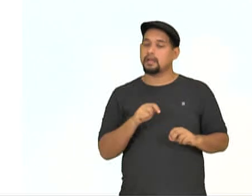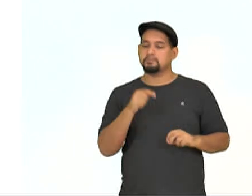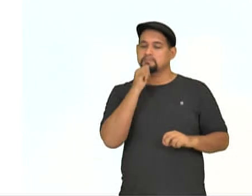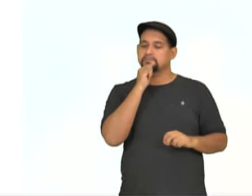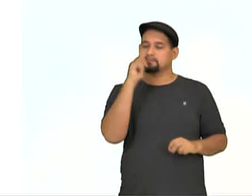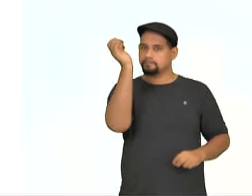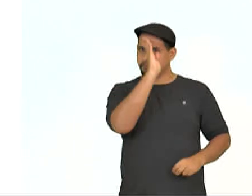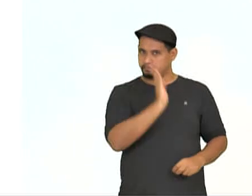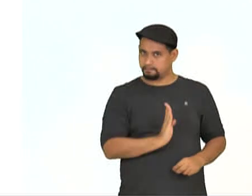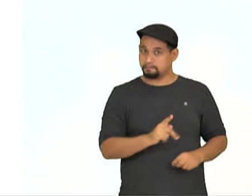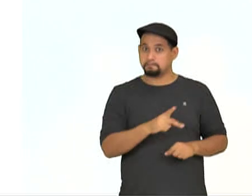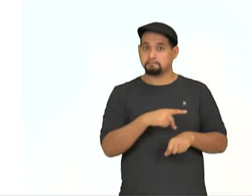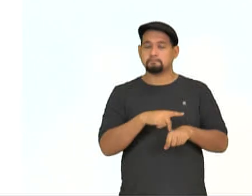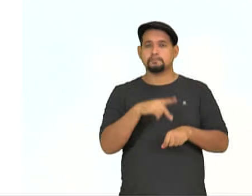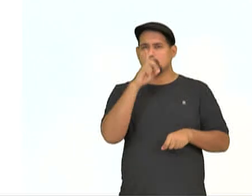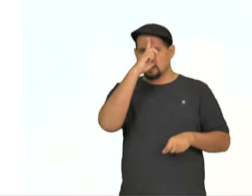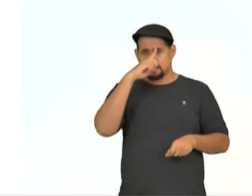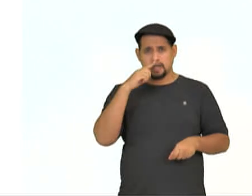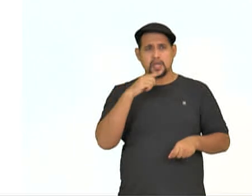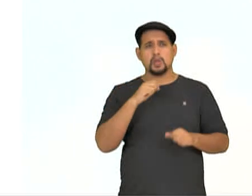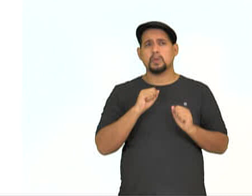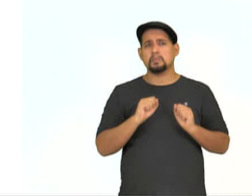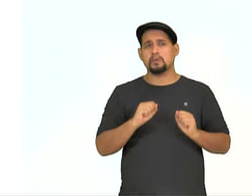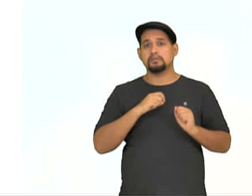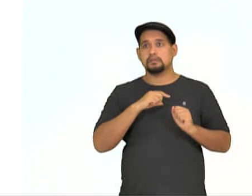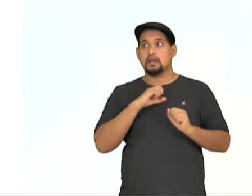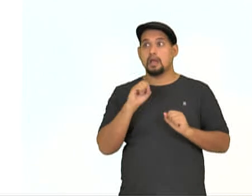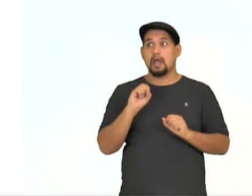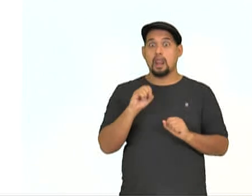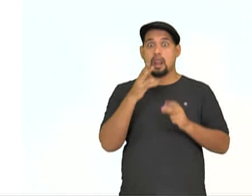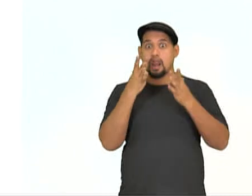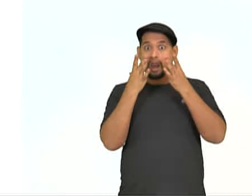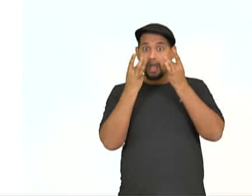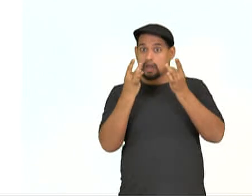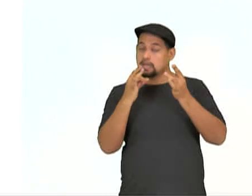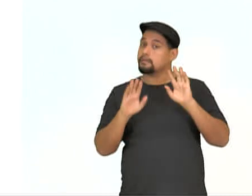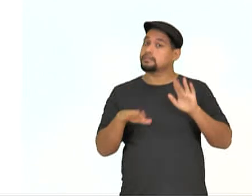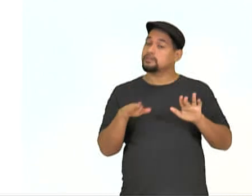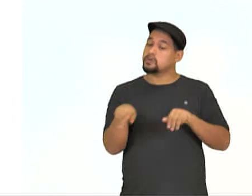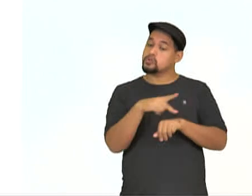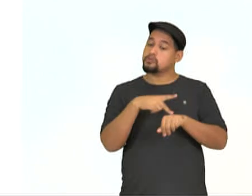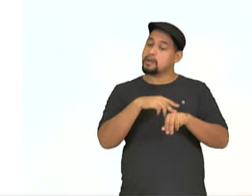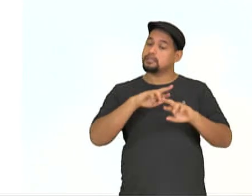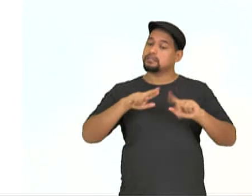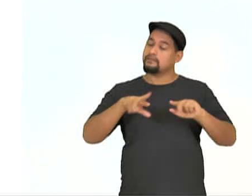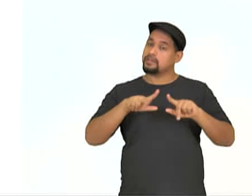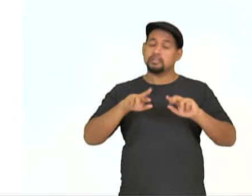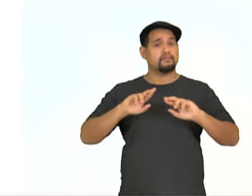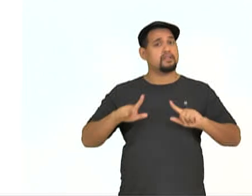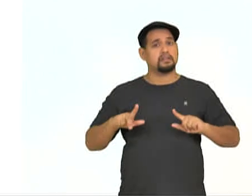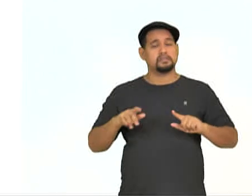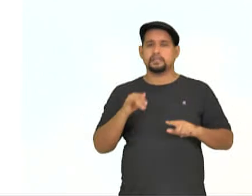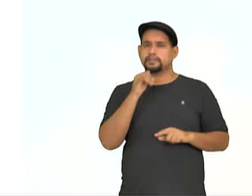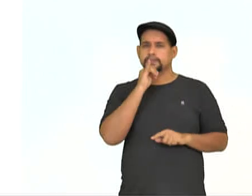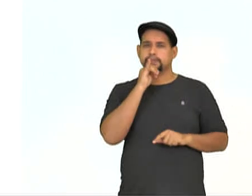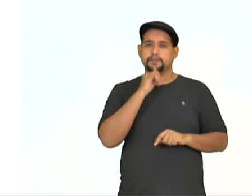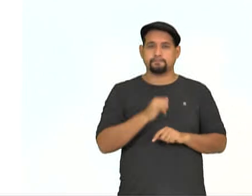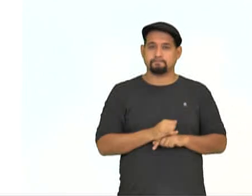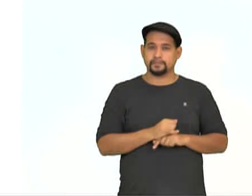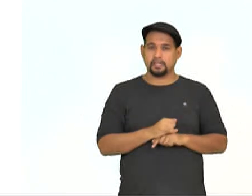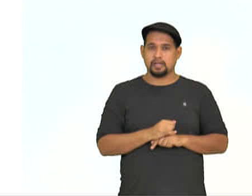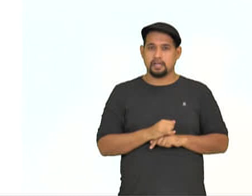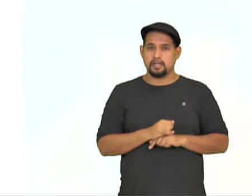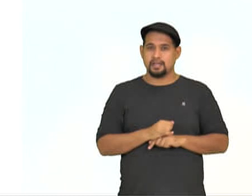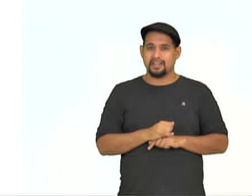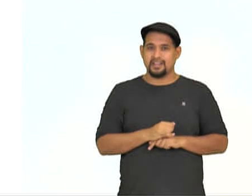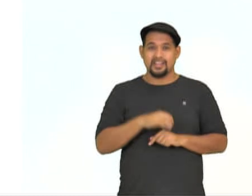Brasil, o amarelo pode ser alerta, mas, de repente, num outro país, o amarelo pode ser um outro significado, que nem na China,